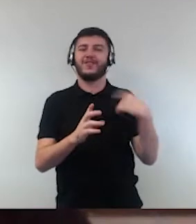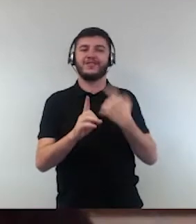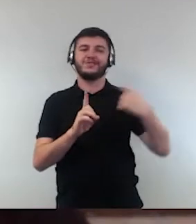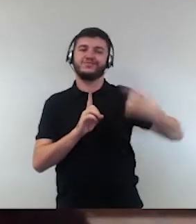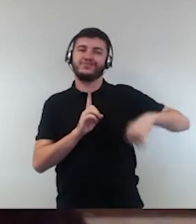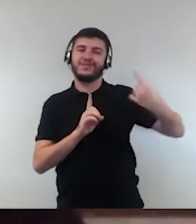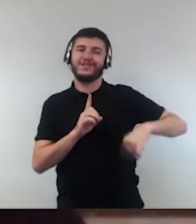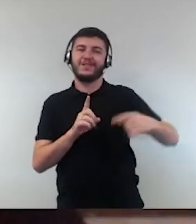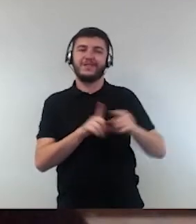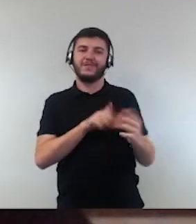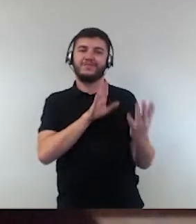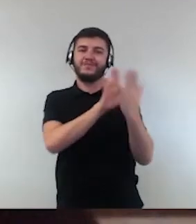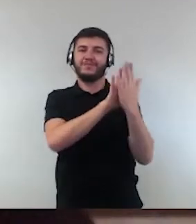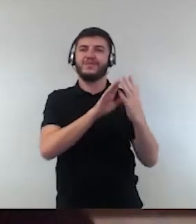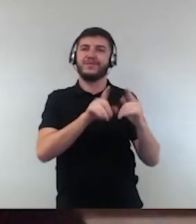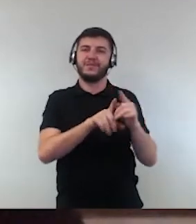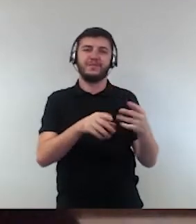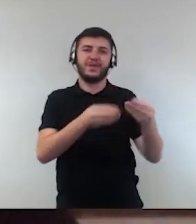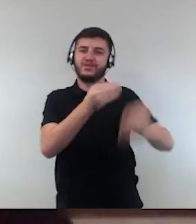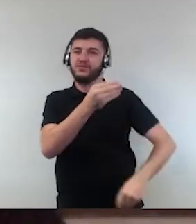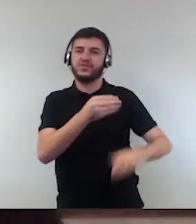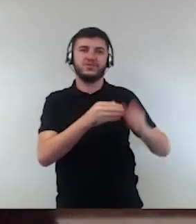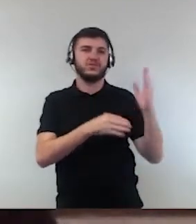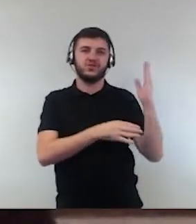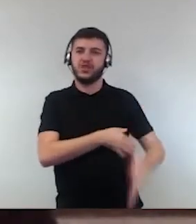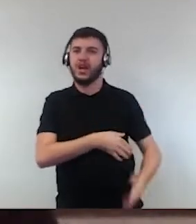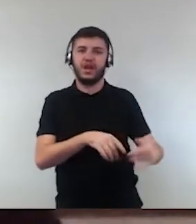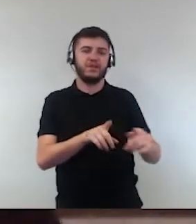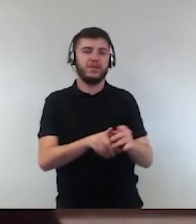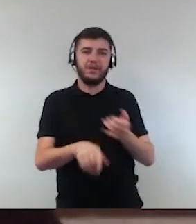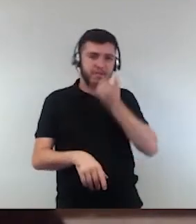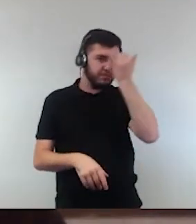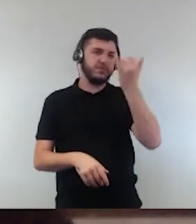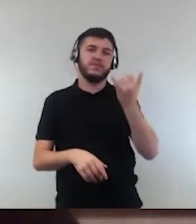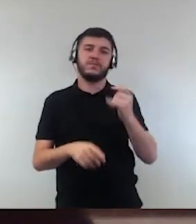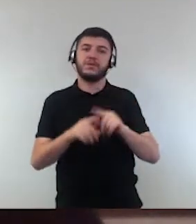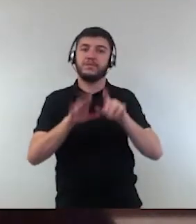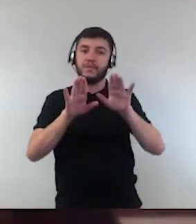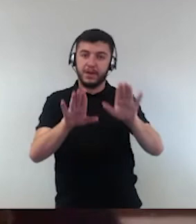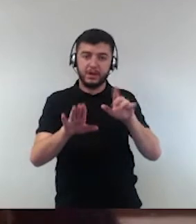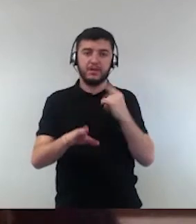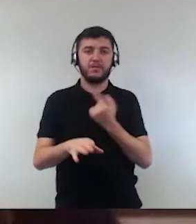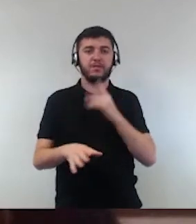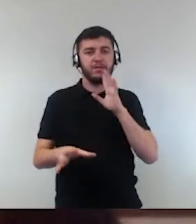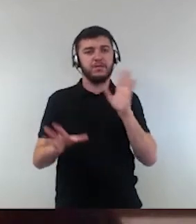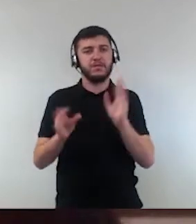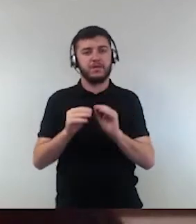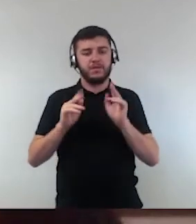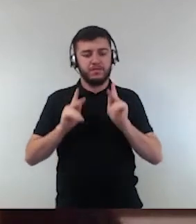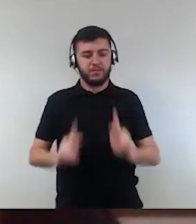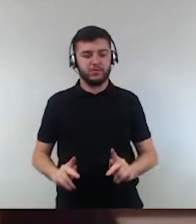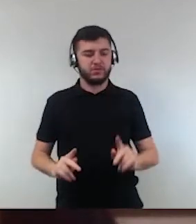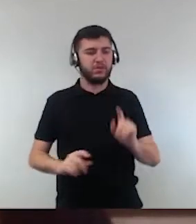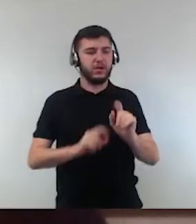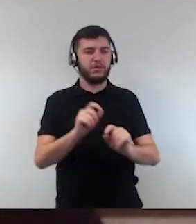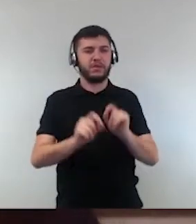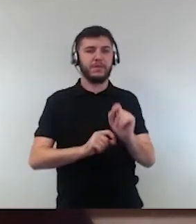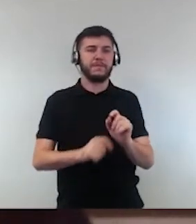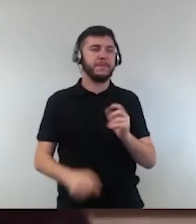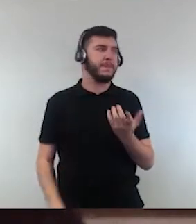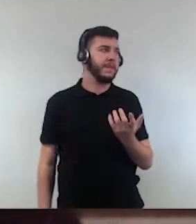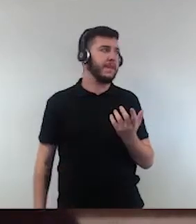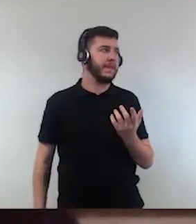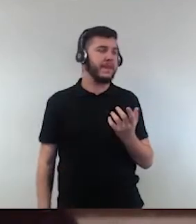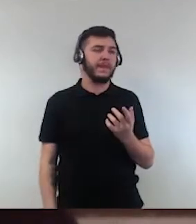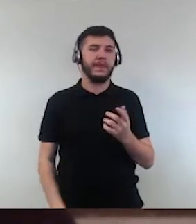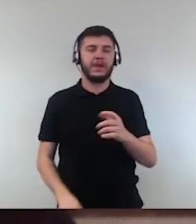também. Diante disso, algumas posturas foram tomadas. Primeiro, a de não cortar a energia por